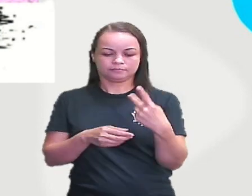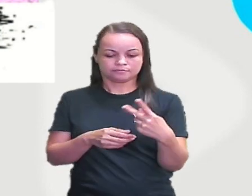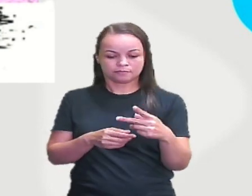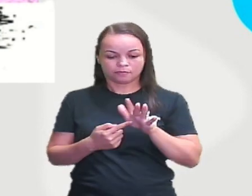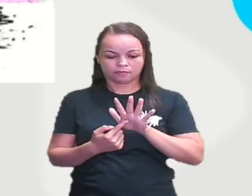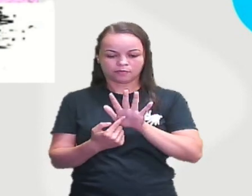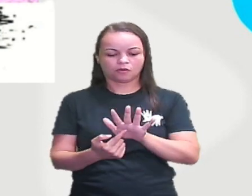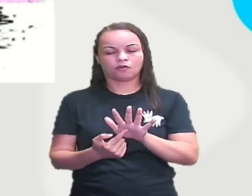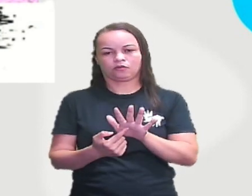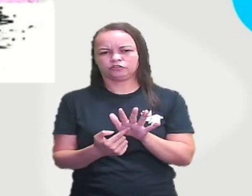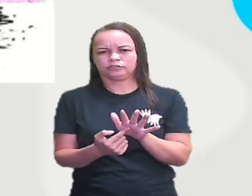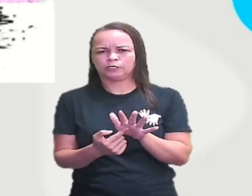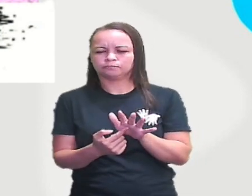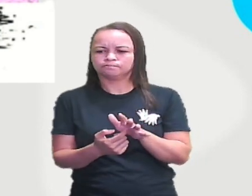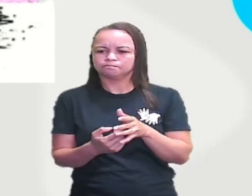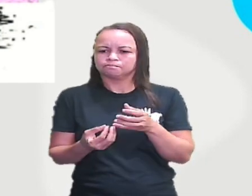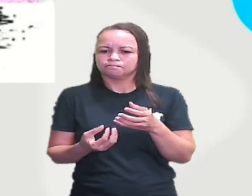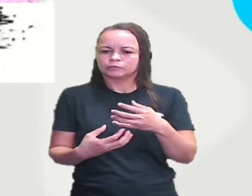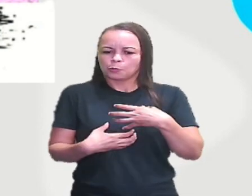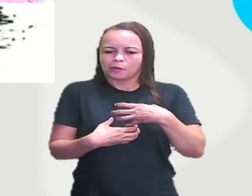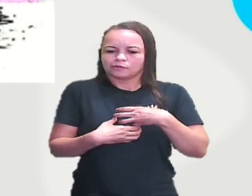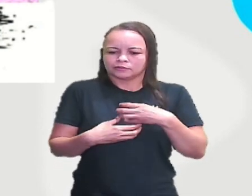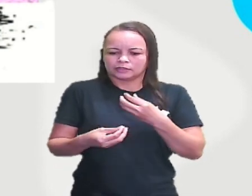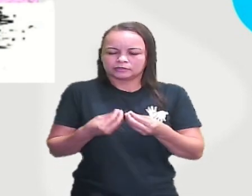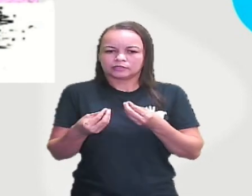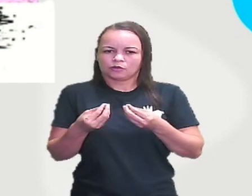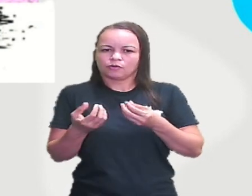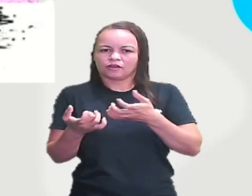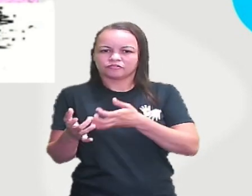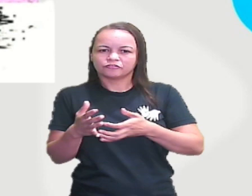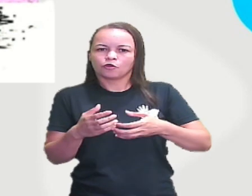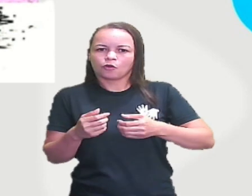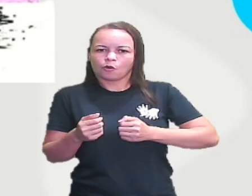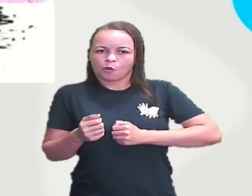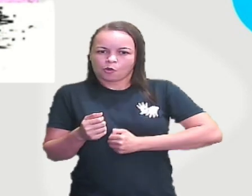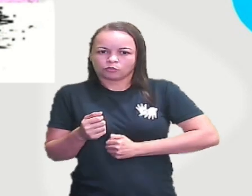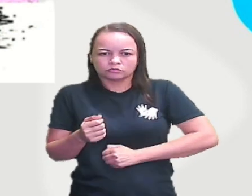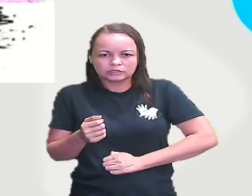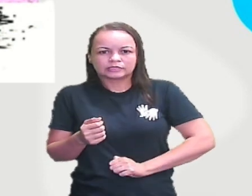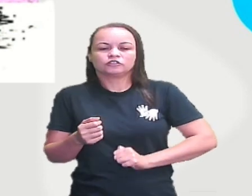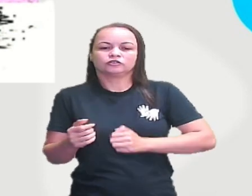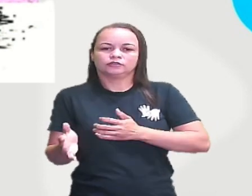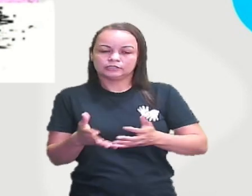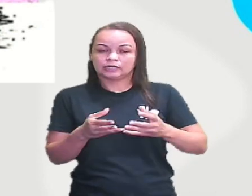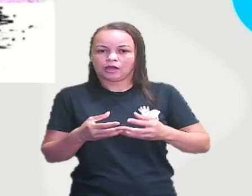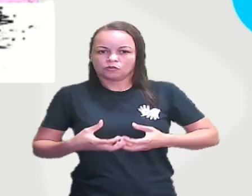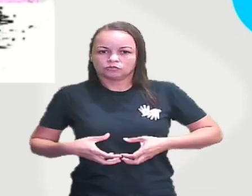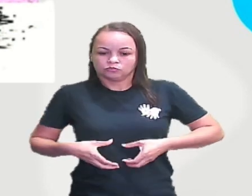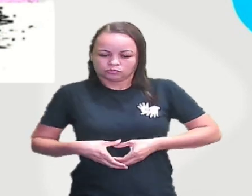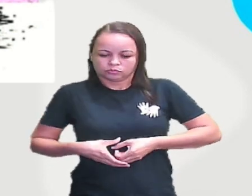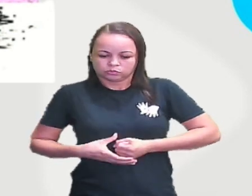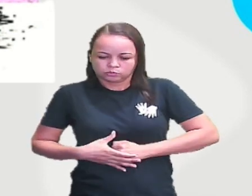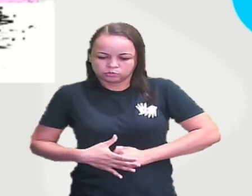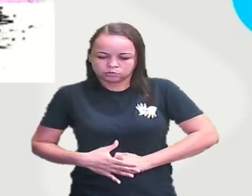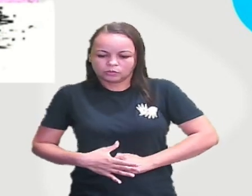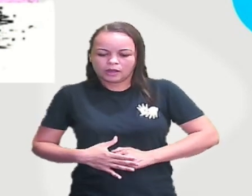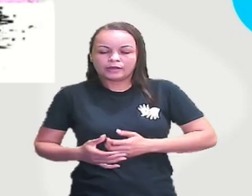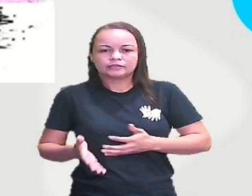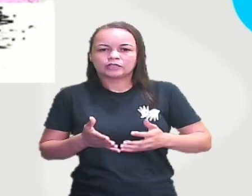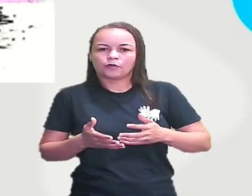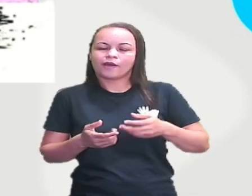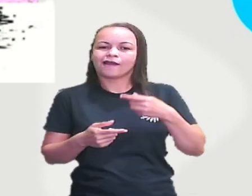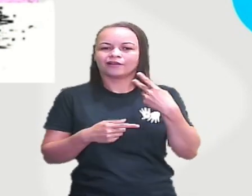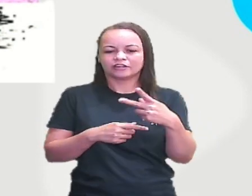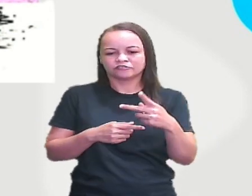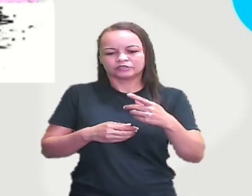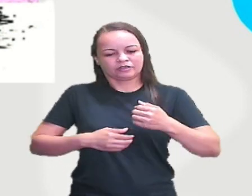exatamente uma atenção, né, à flora intestinal. Então, você vai ali fazer